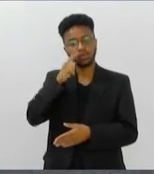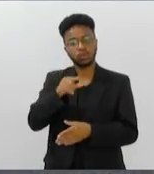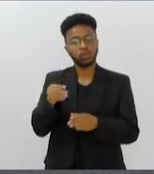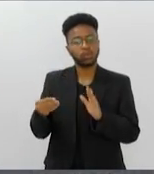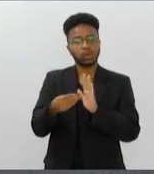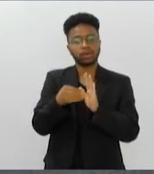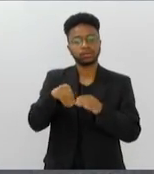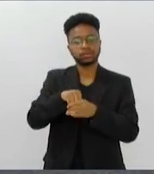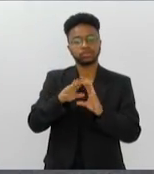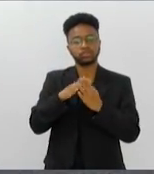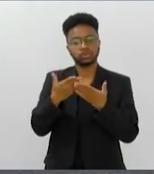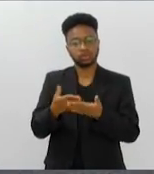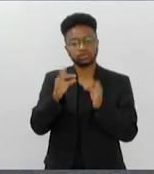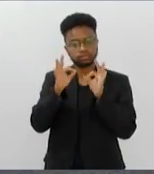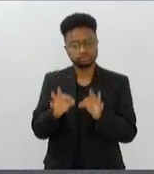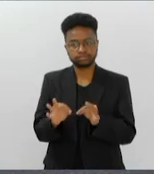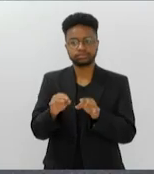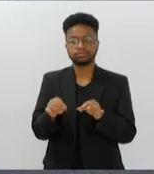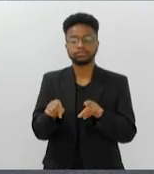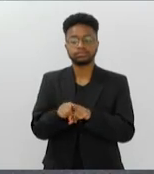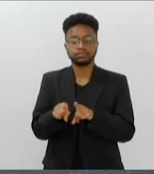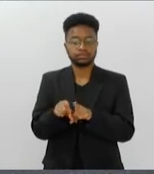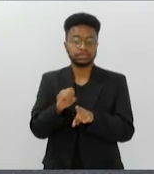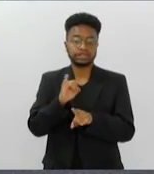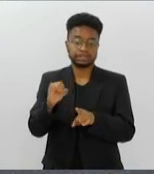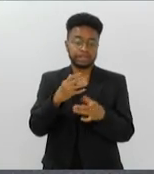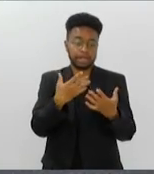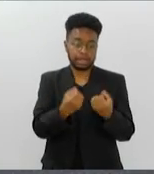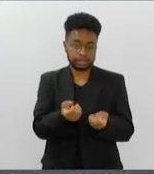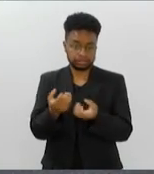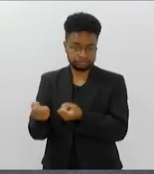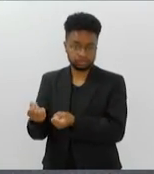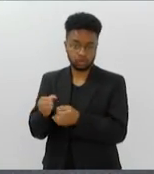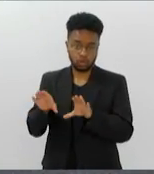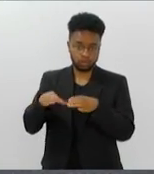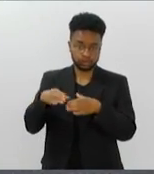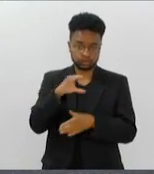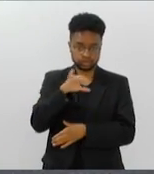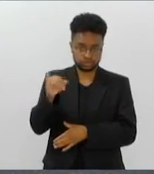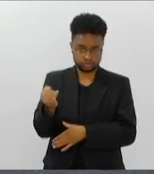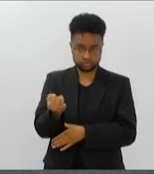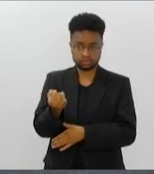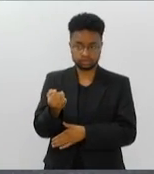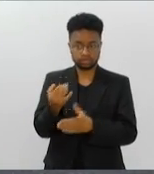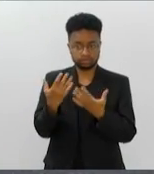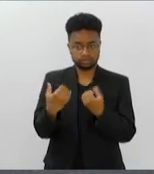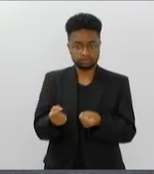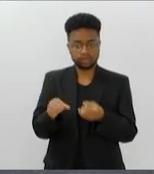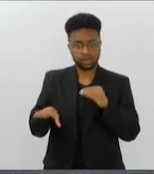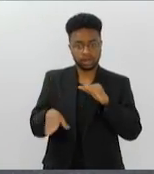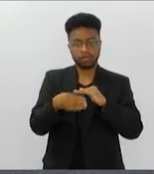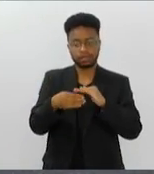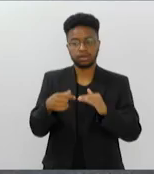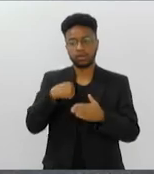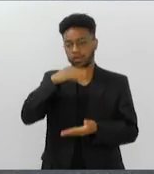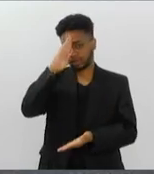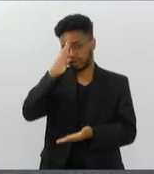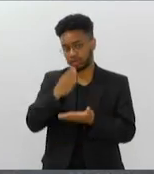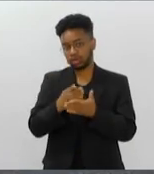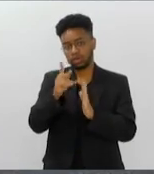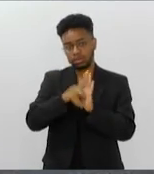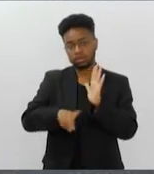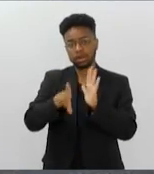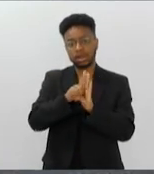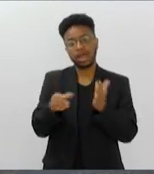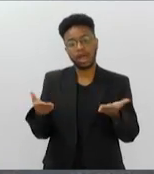com essa quebra de preconceito. Então, com as emendas acatadas pela Comissão de Constituição e Justiça, eu creio que o projeto